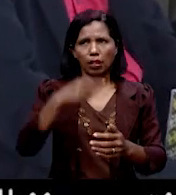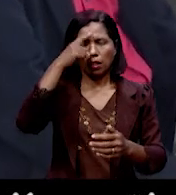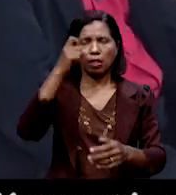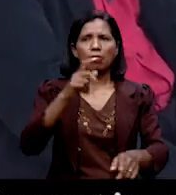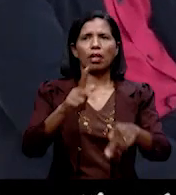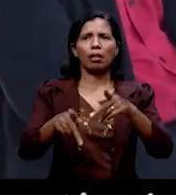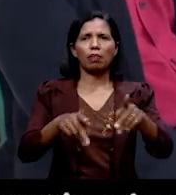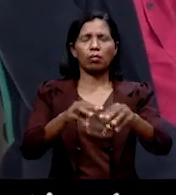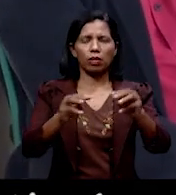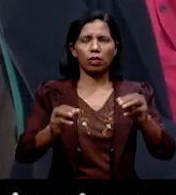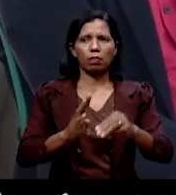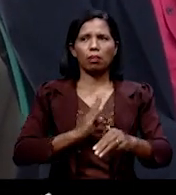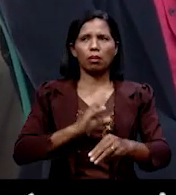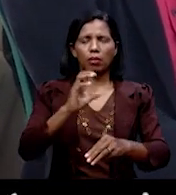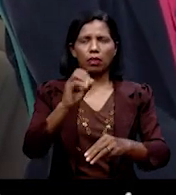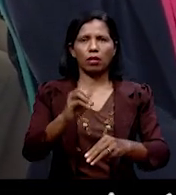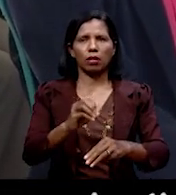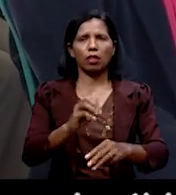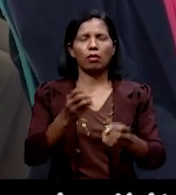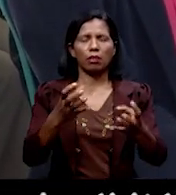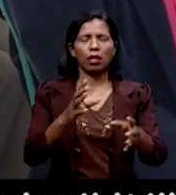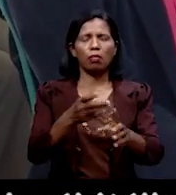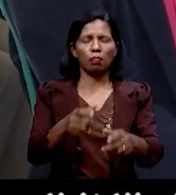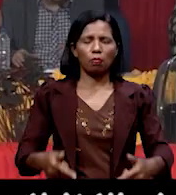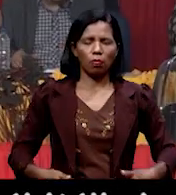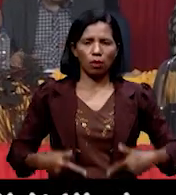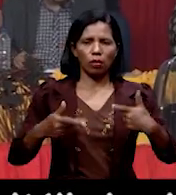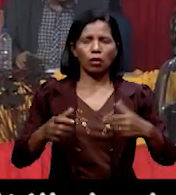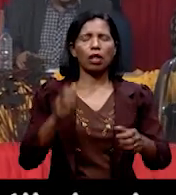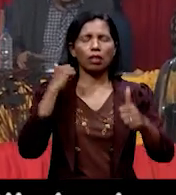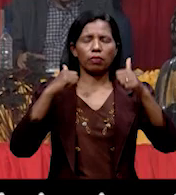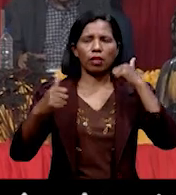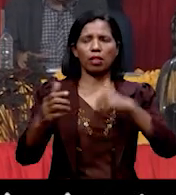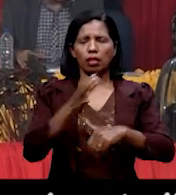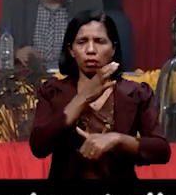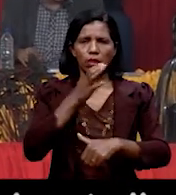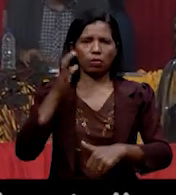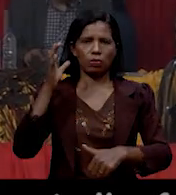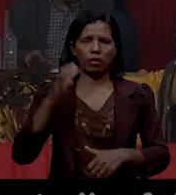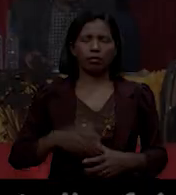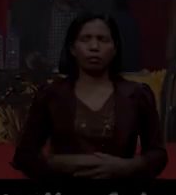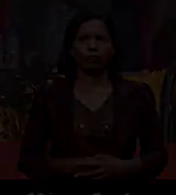e município Bobonaro, maioria mori sua atividade agricultura. Almeida dos Santos, bem-vinda Simenis, GMN.